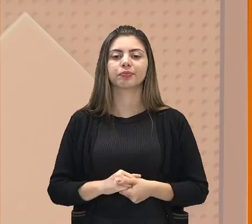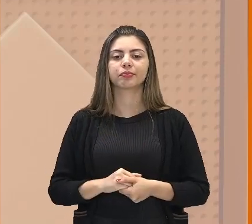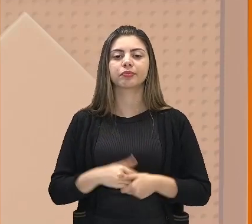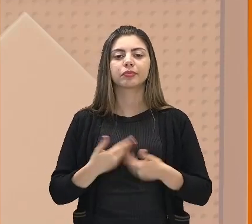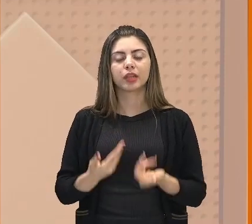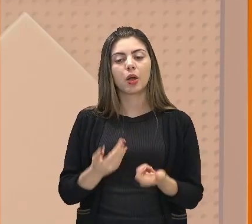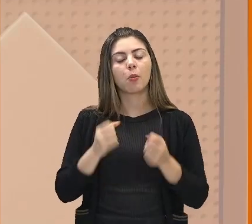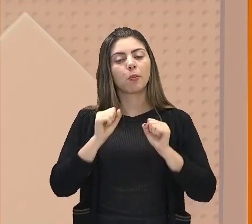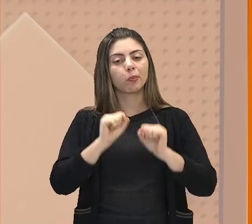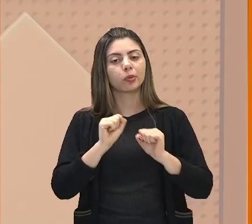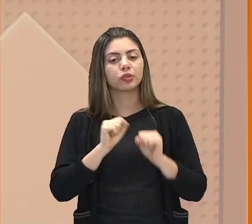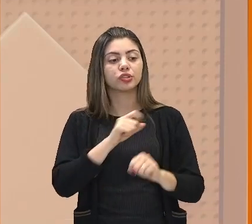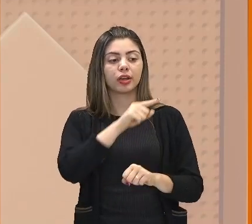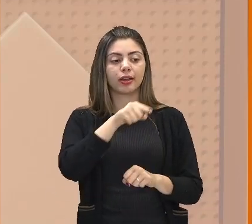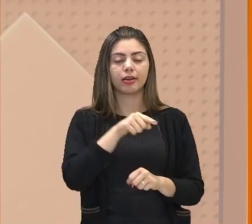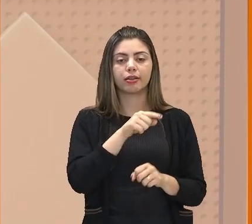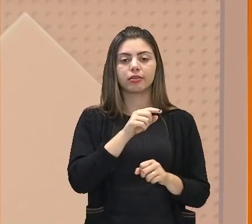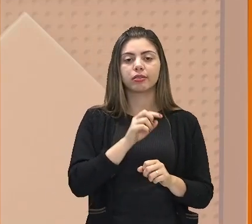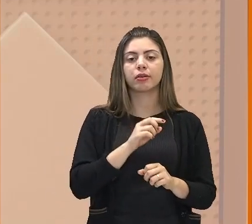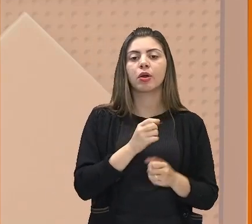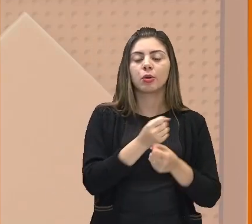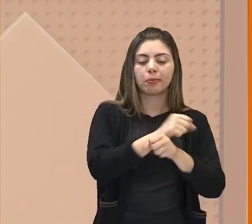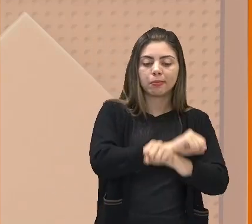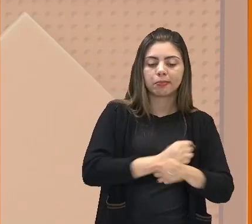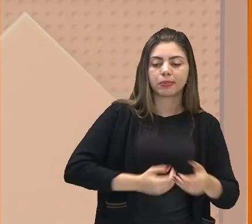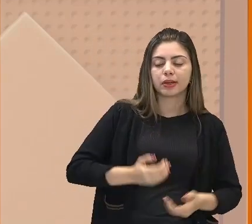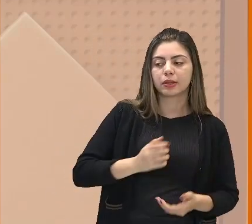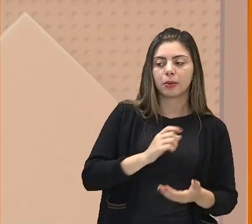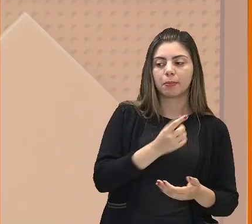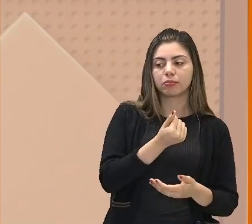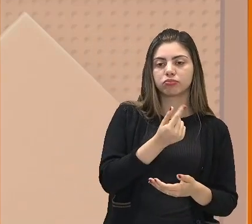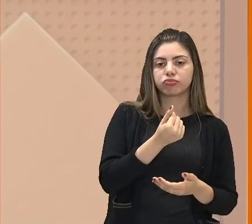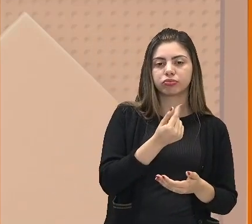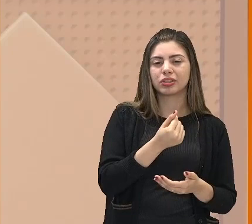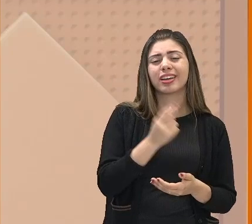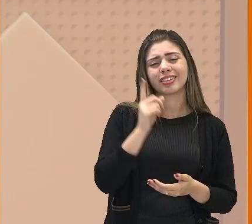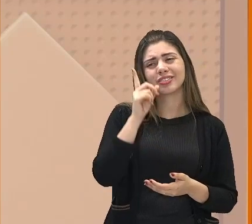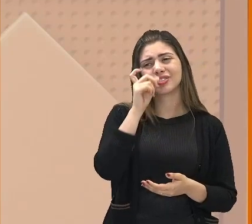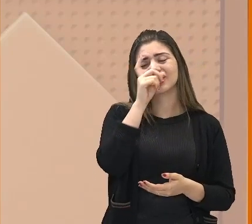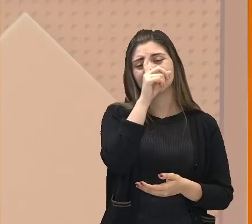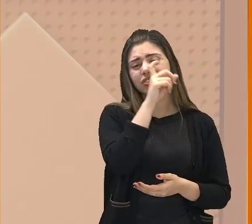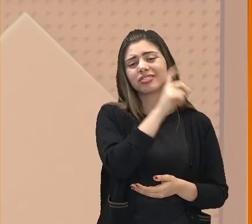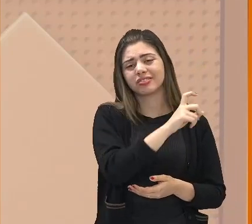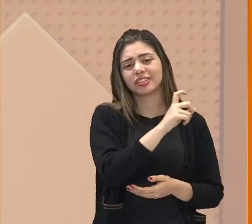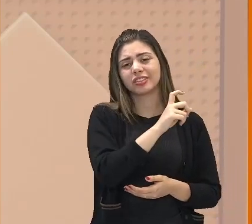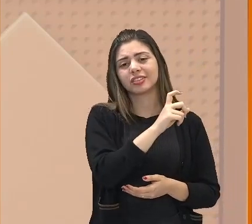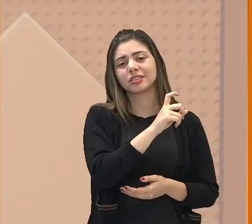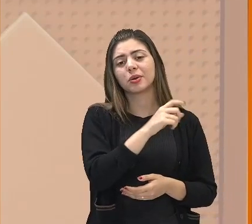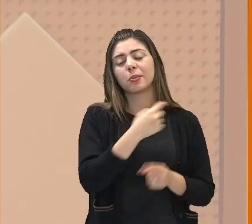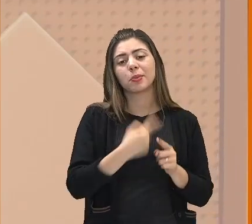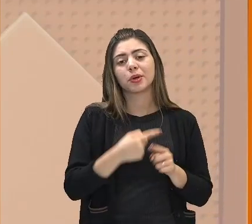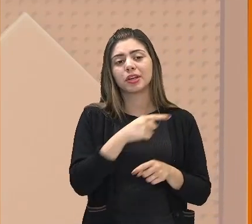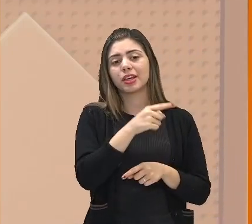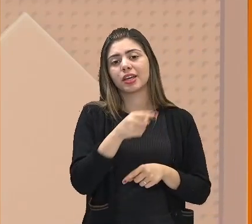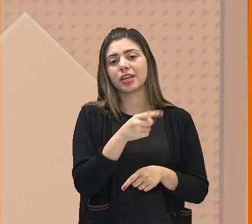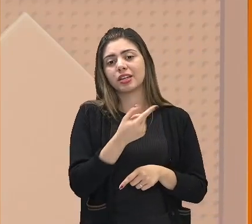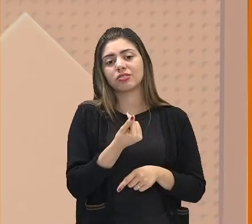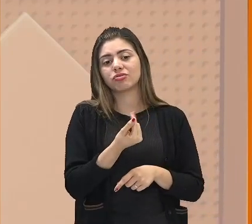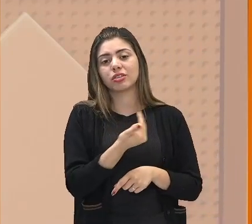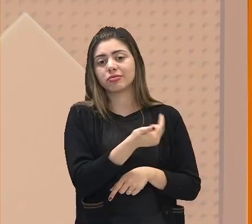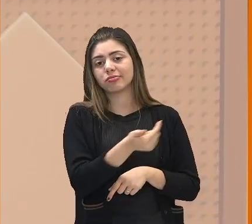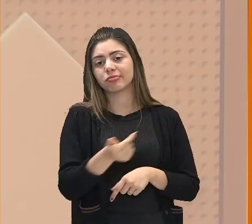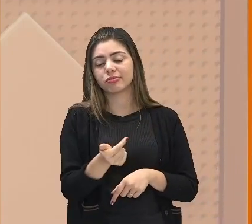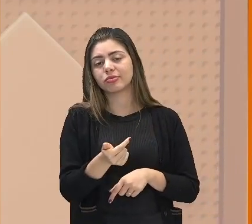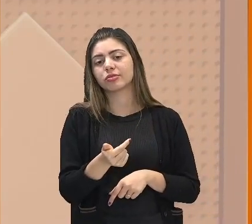ser comprada pelo próprio negro escravizado, coisa que era muito difícil de se conseguir, até porque eles não possuíam ali um